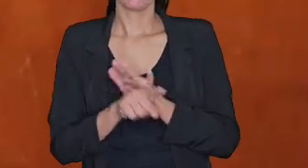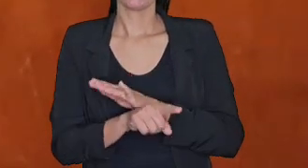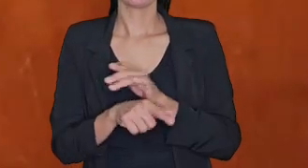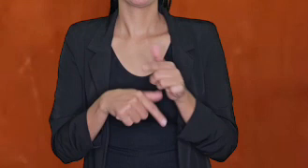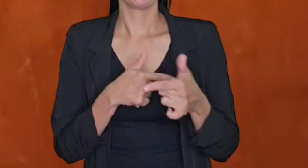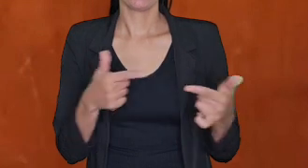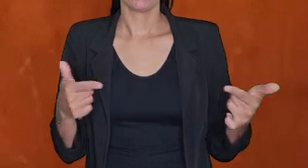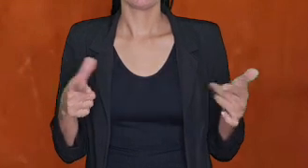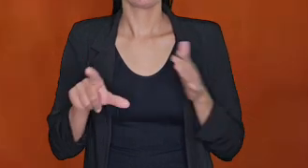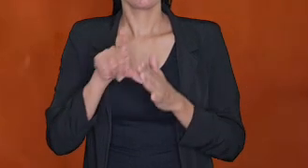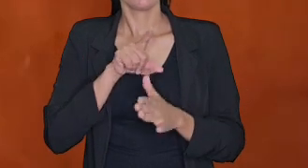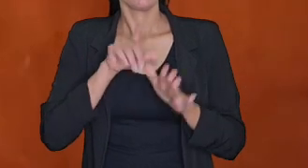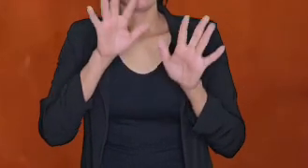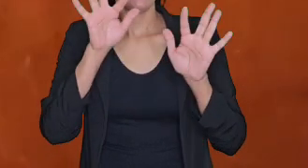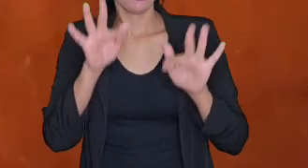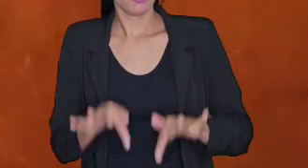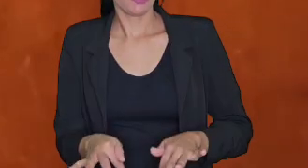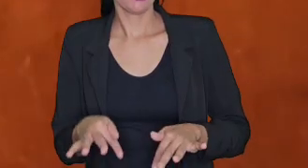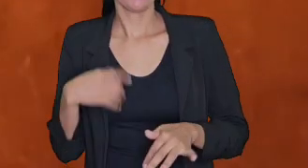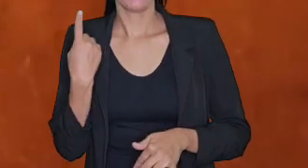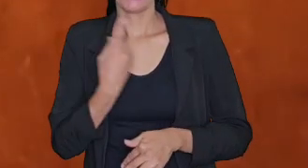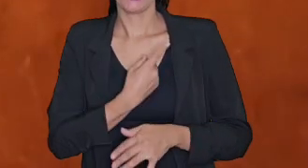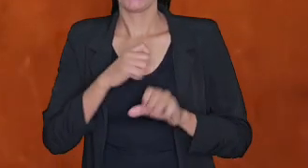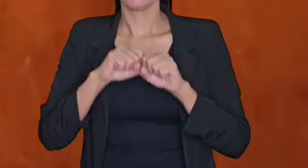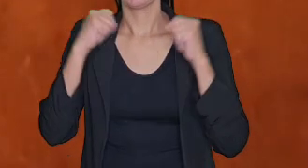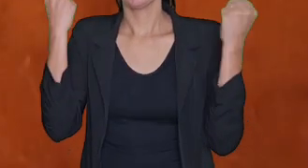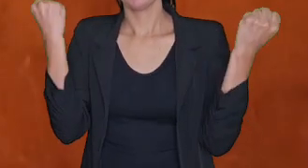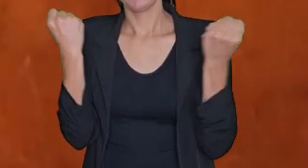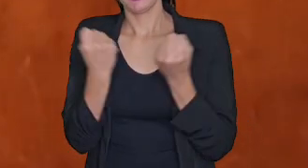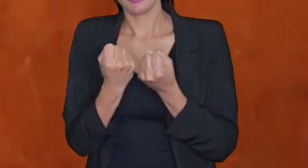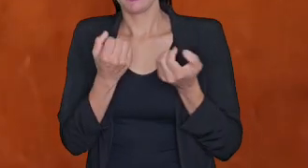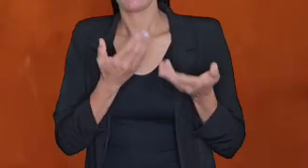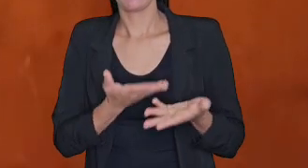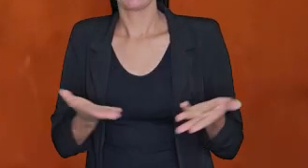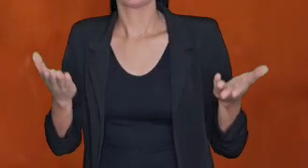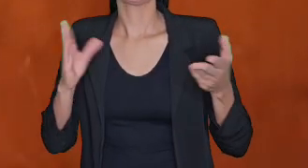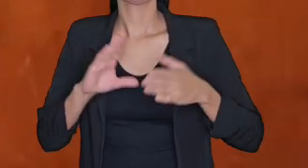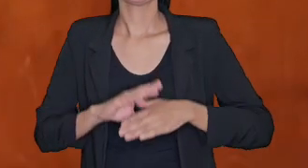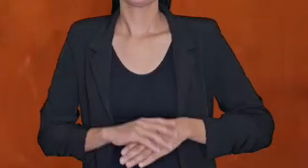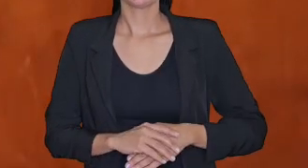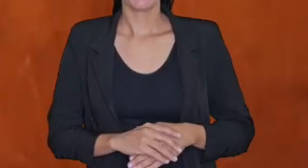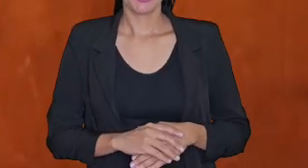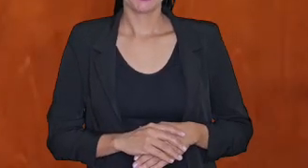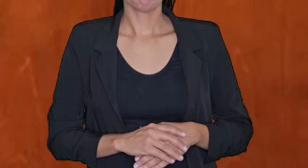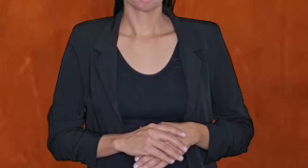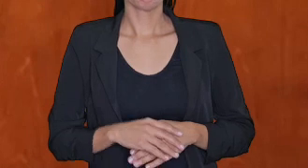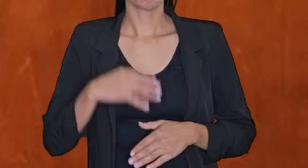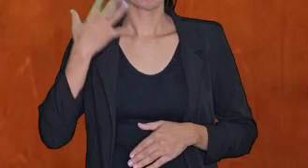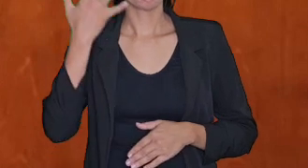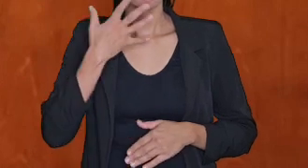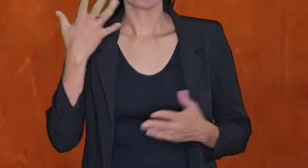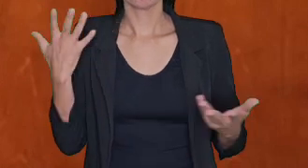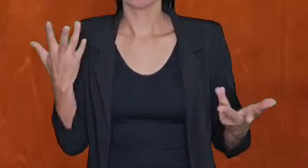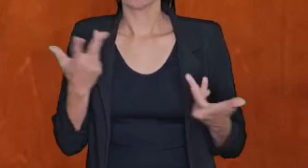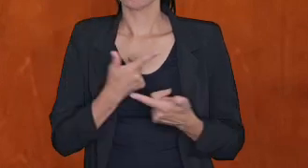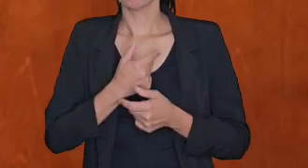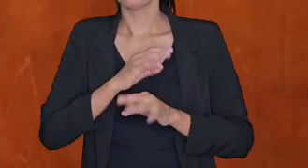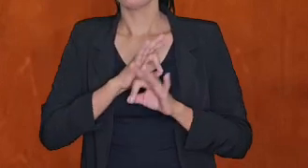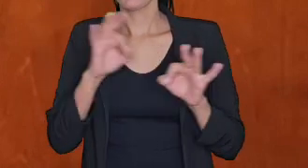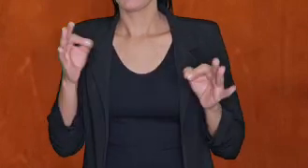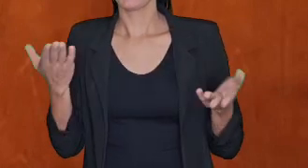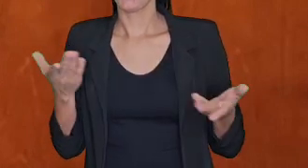Mais alguma pergunta? Não havendo mais nenhuma pergunta, antes de encerrar o nosso seminário com